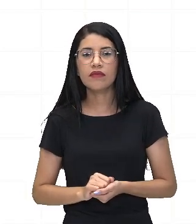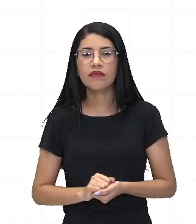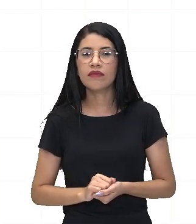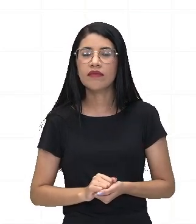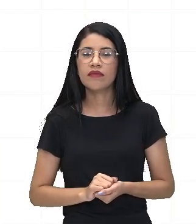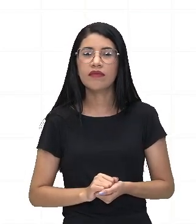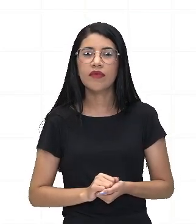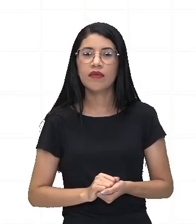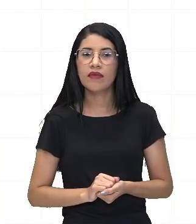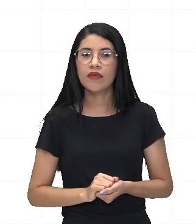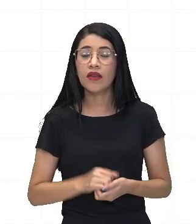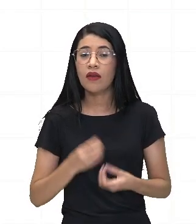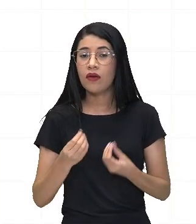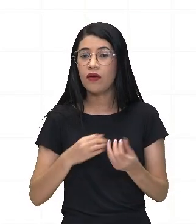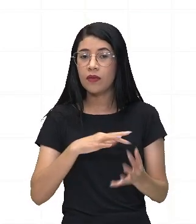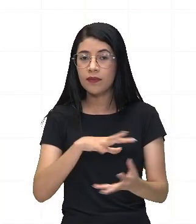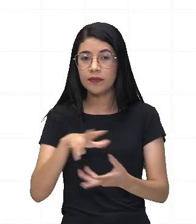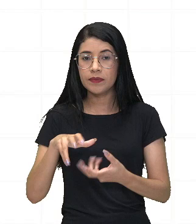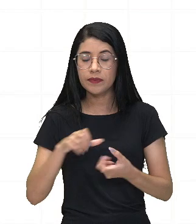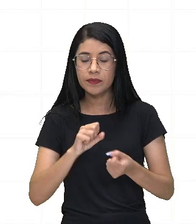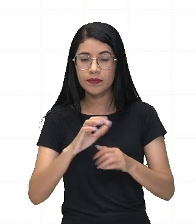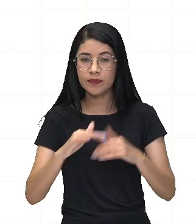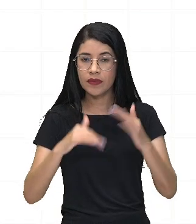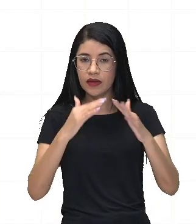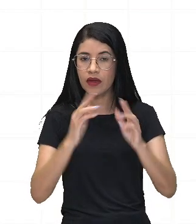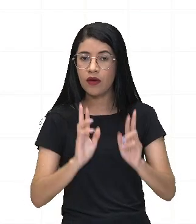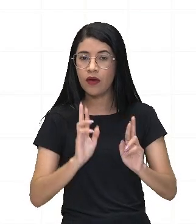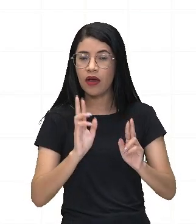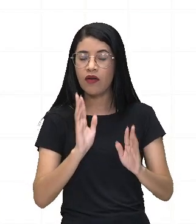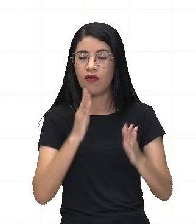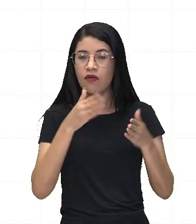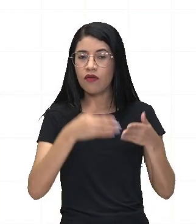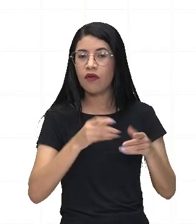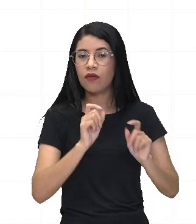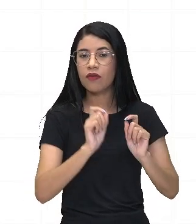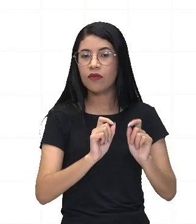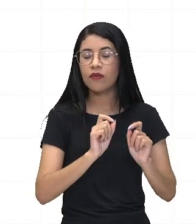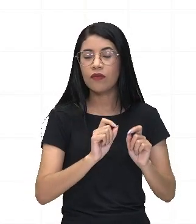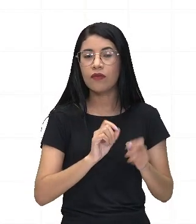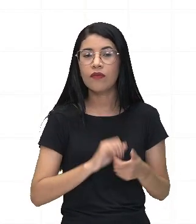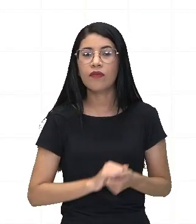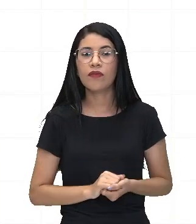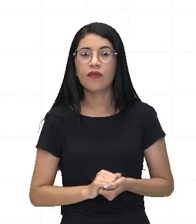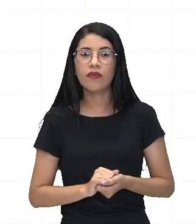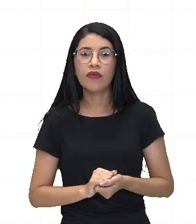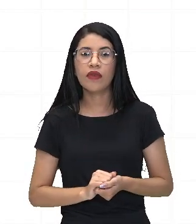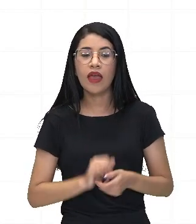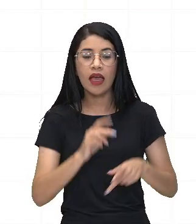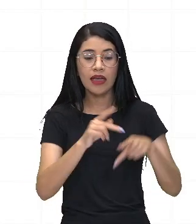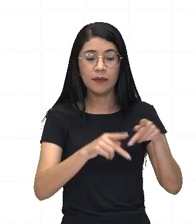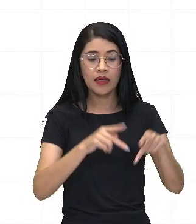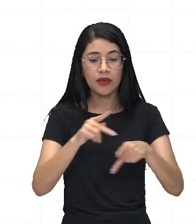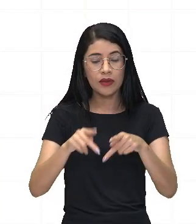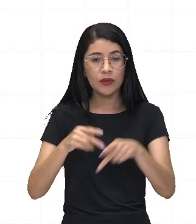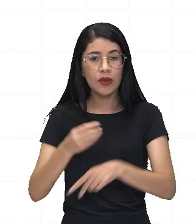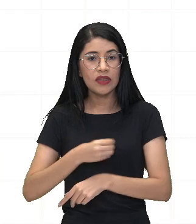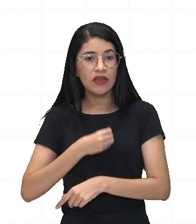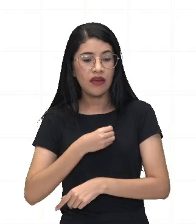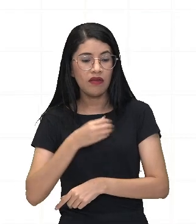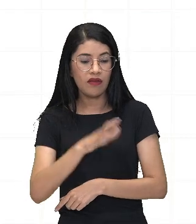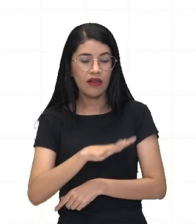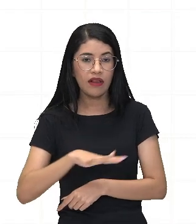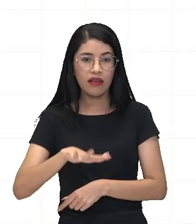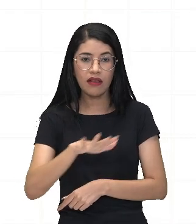O desenvolvimento sustentável, ele vai visar aí, né, ele vai focar nas populações, né, ele